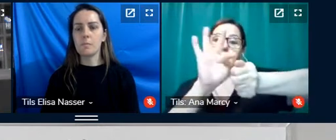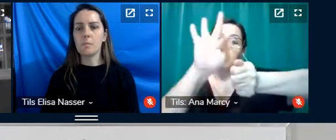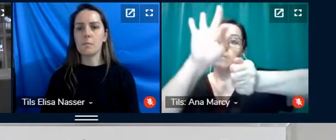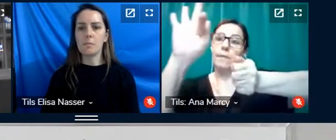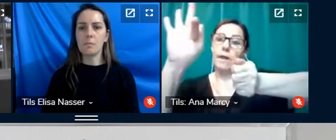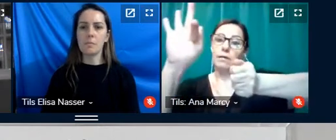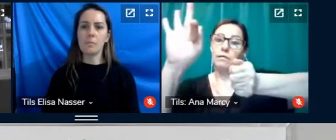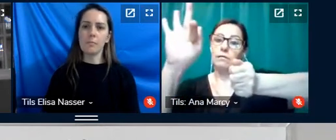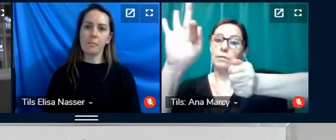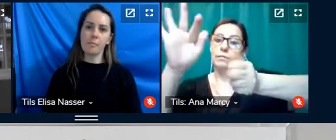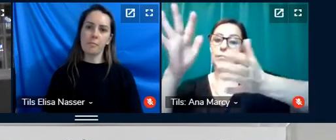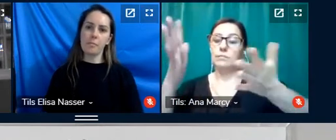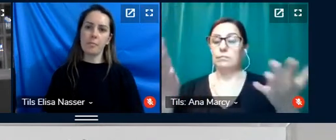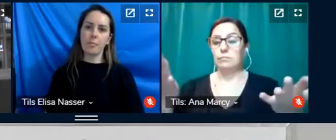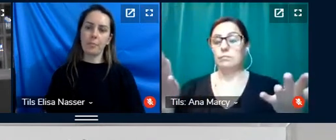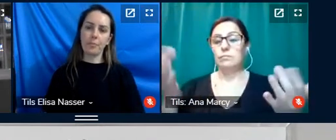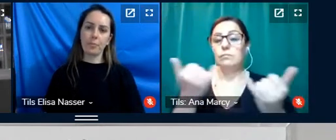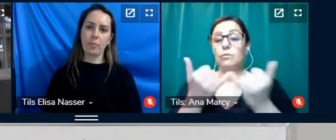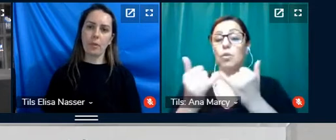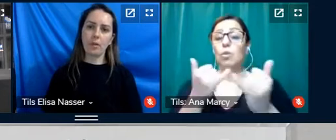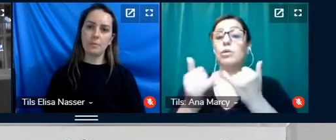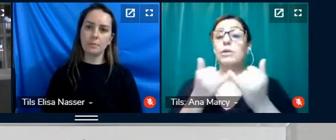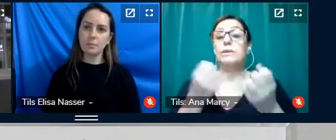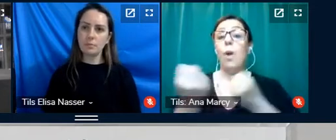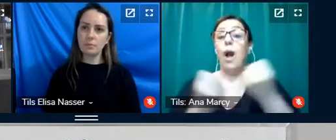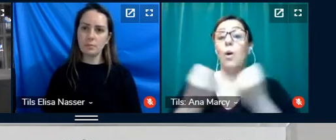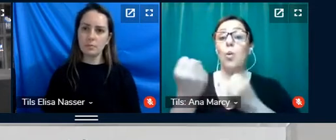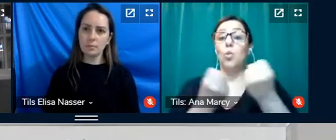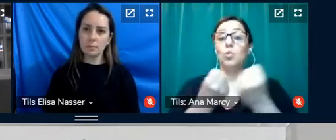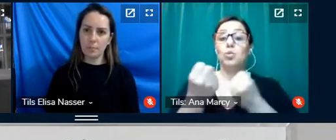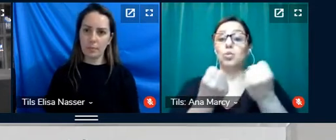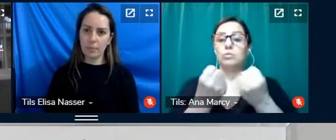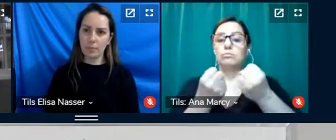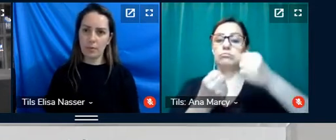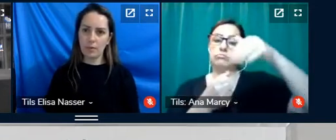Então, por exemplo, estou lá no exemplo do carro, estou empurrando um carro. Né?